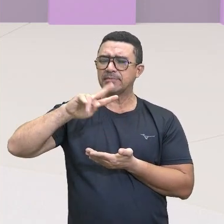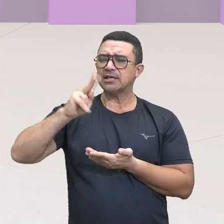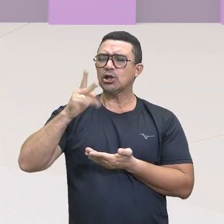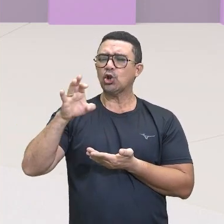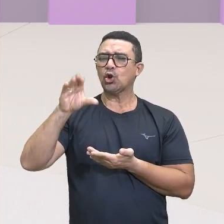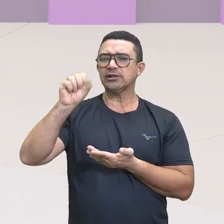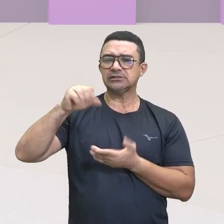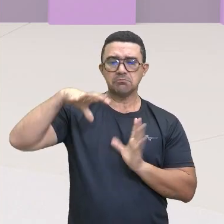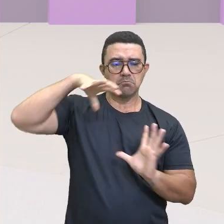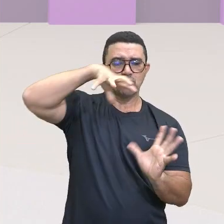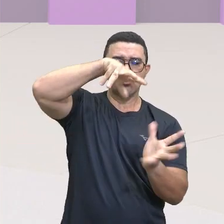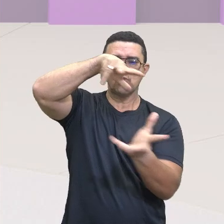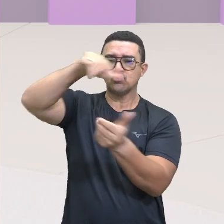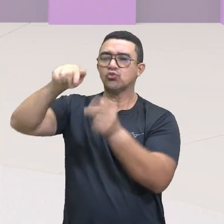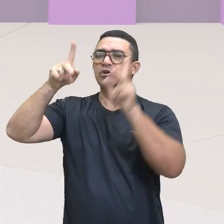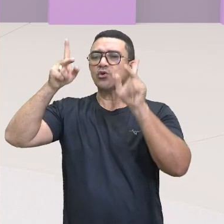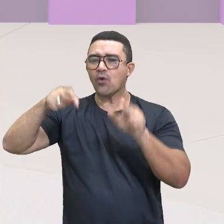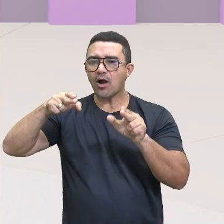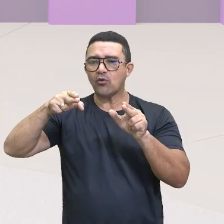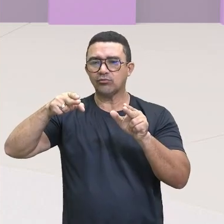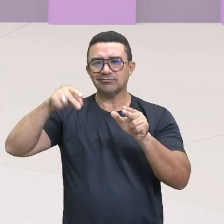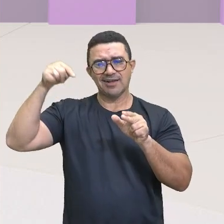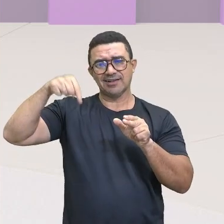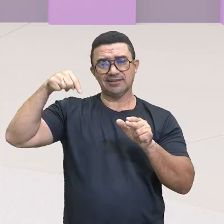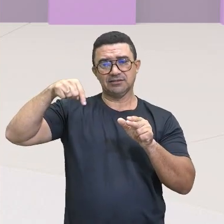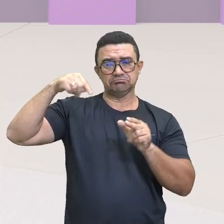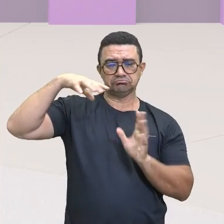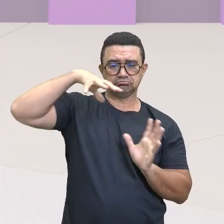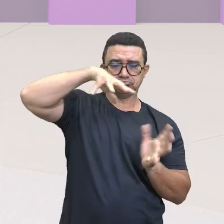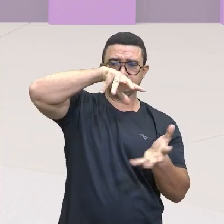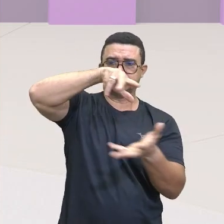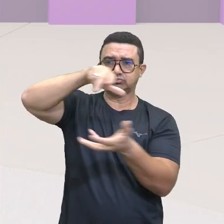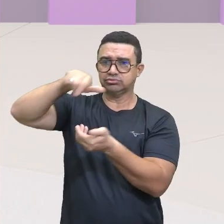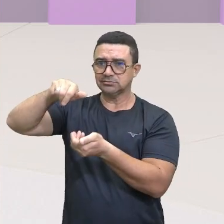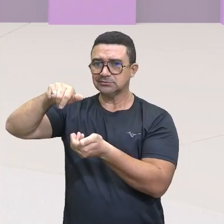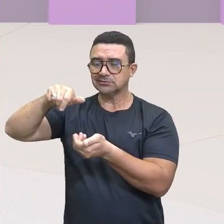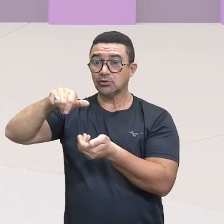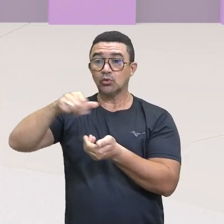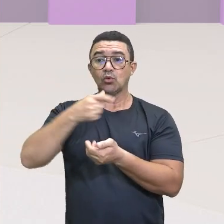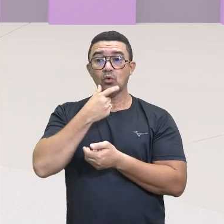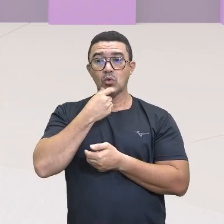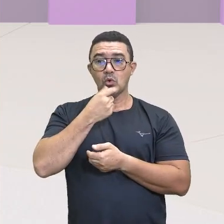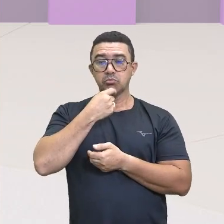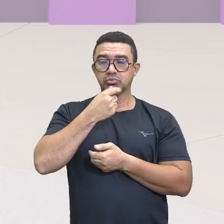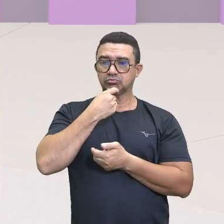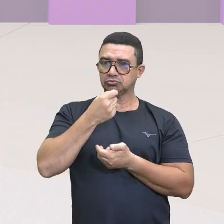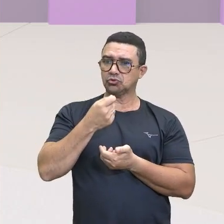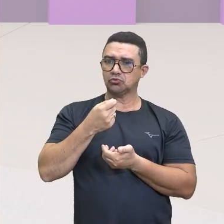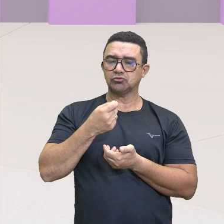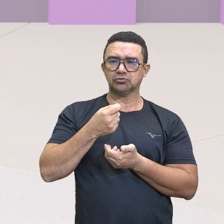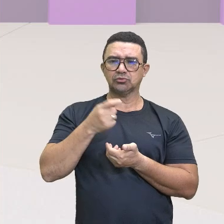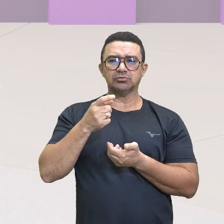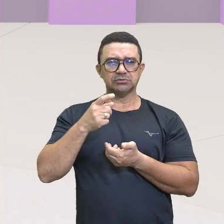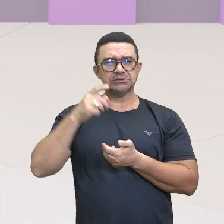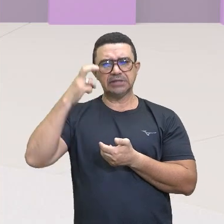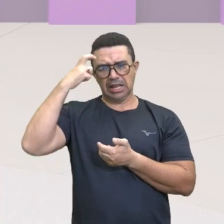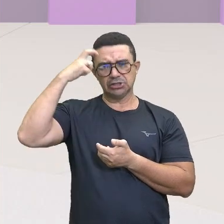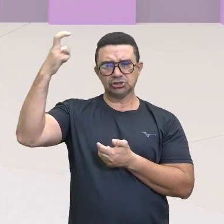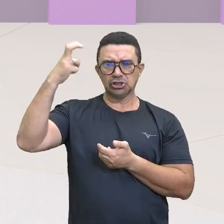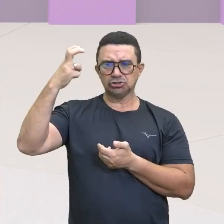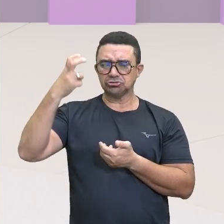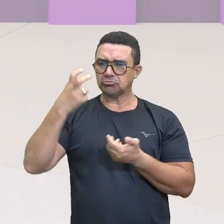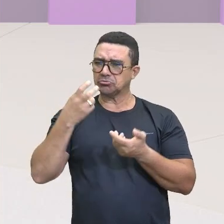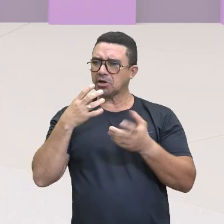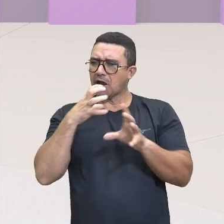Terra. Olha só, então, como ele foi inteligente, né? Usou os artifícios matemáticos,